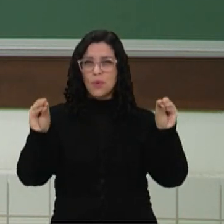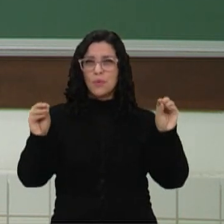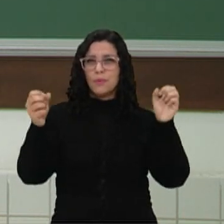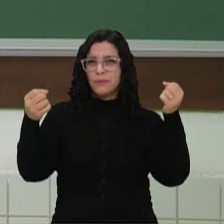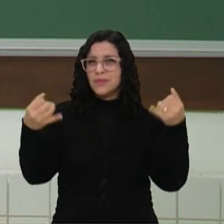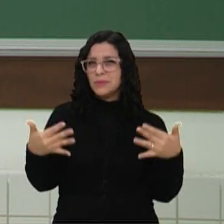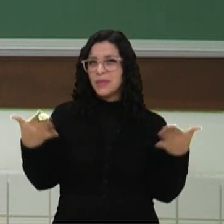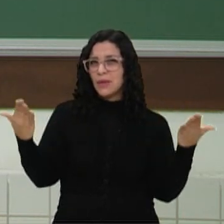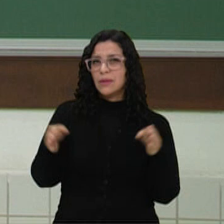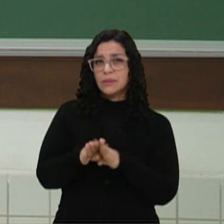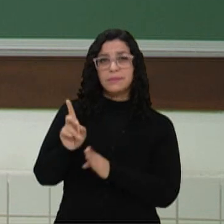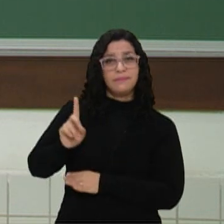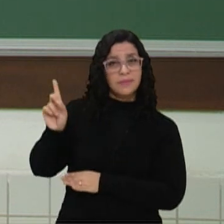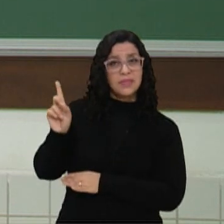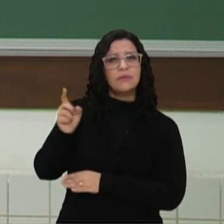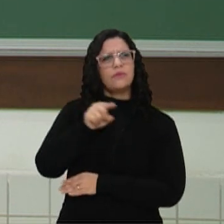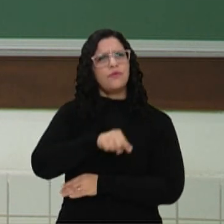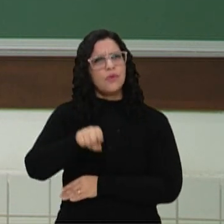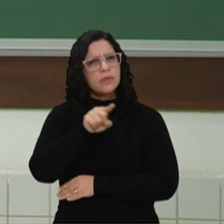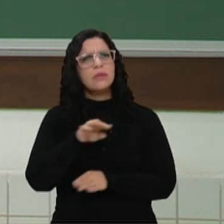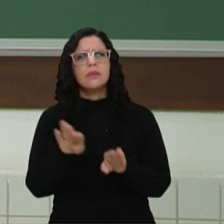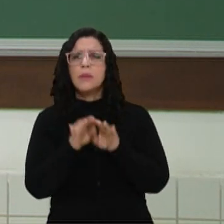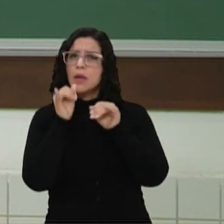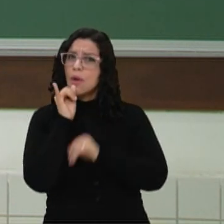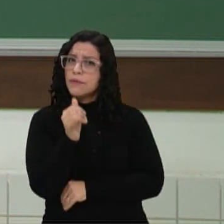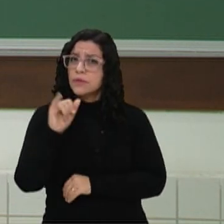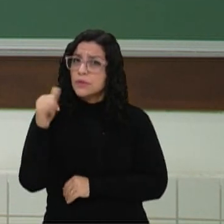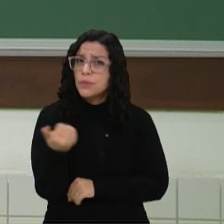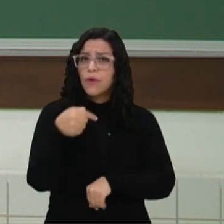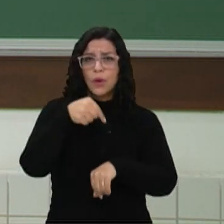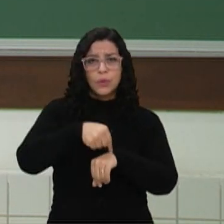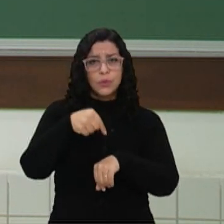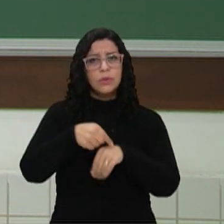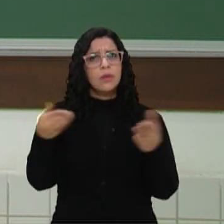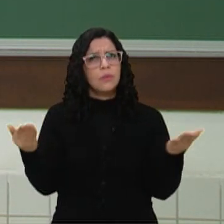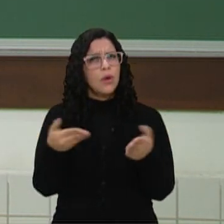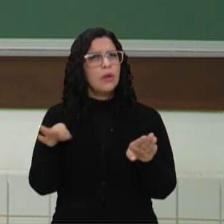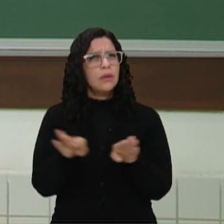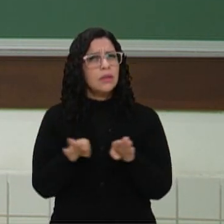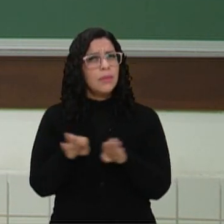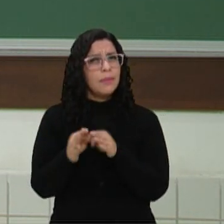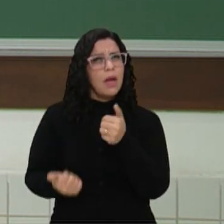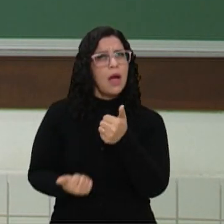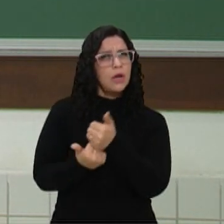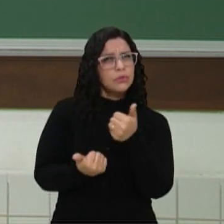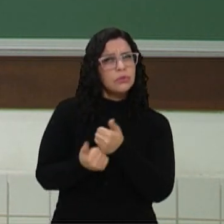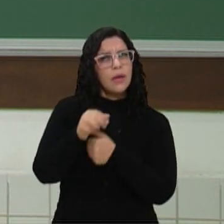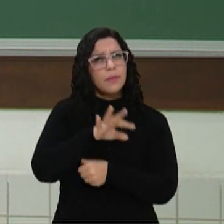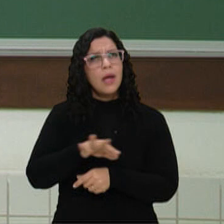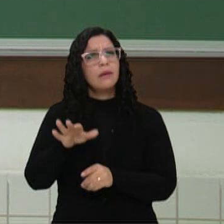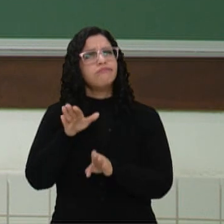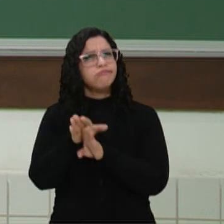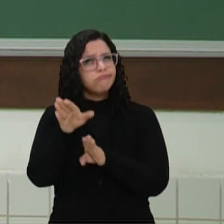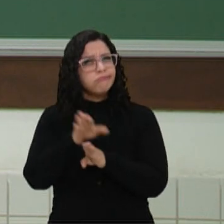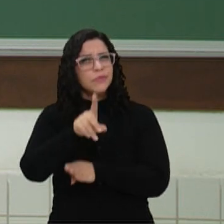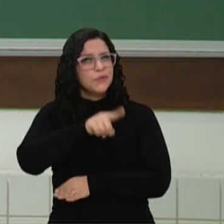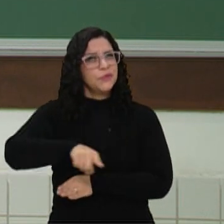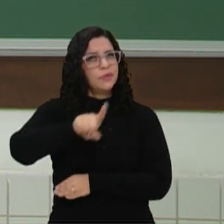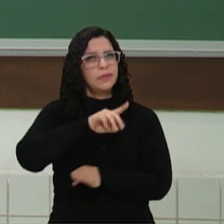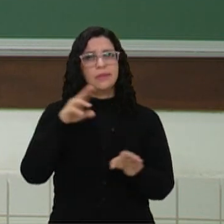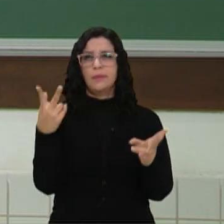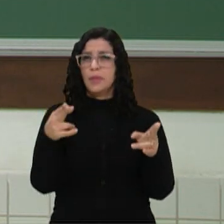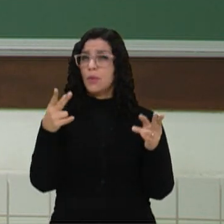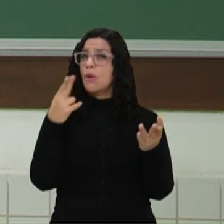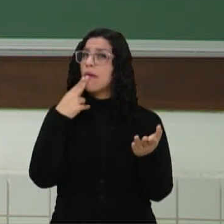do autor do Extraordinário, eu digo para você também, aproveito esse momento para corroborar, utilizar o pensamento da carta aberta que